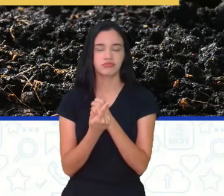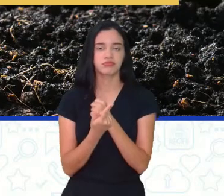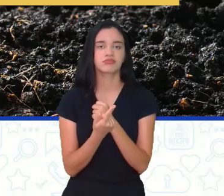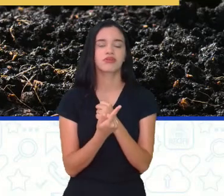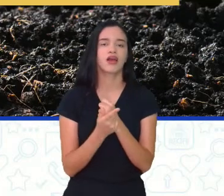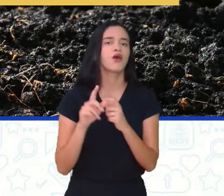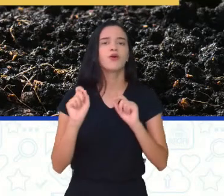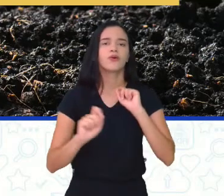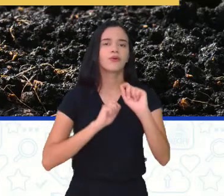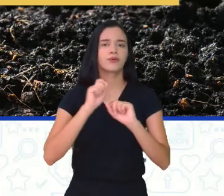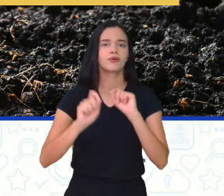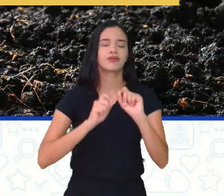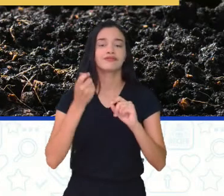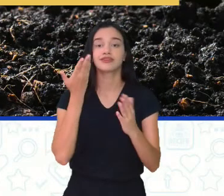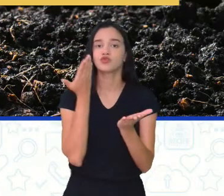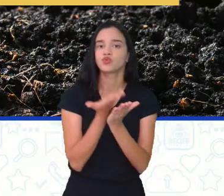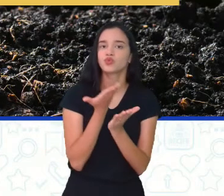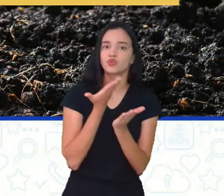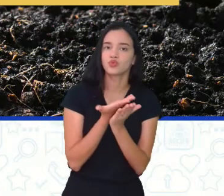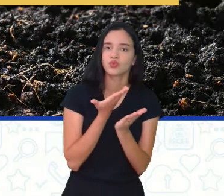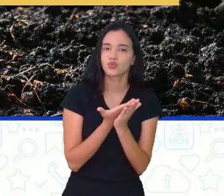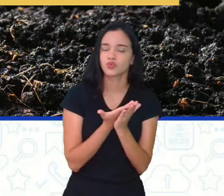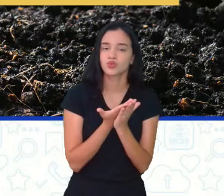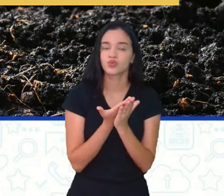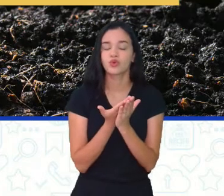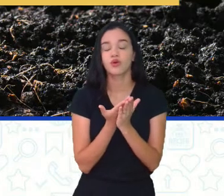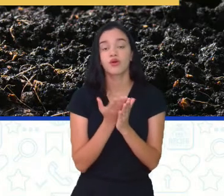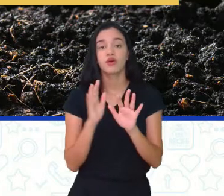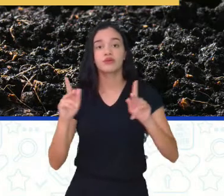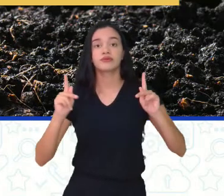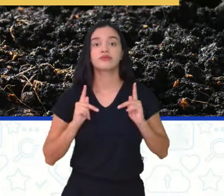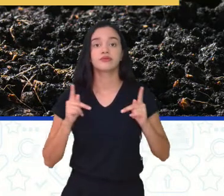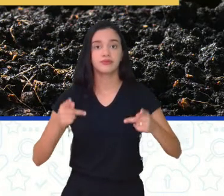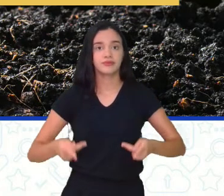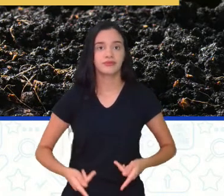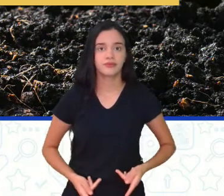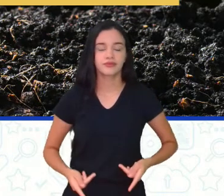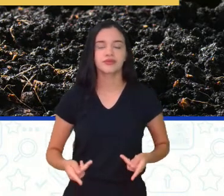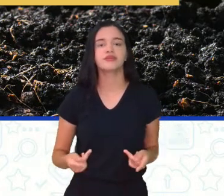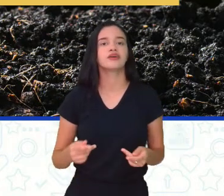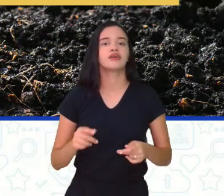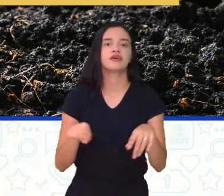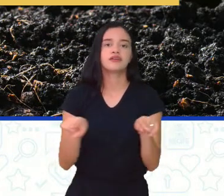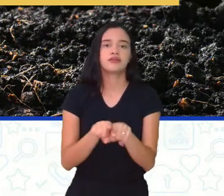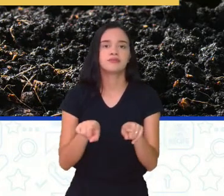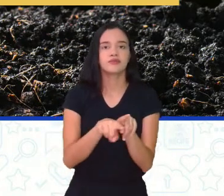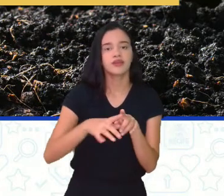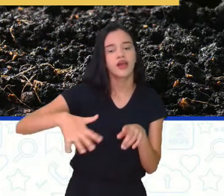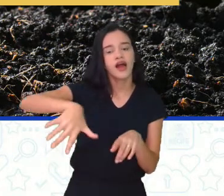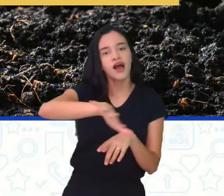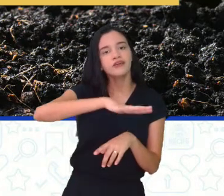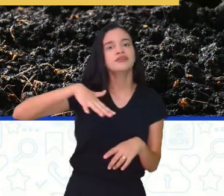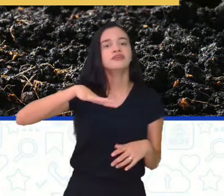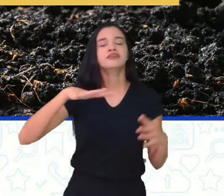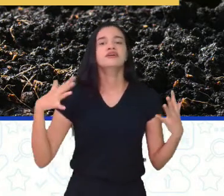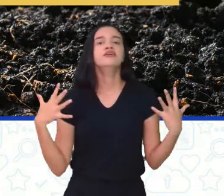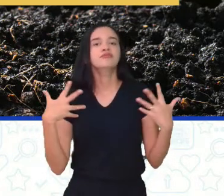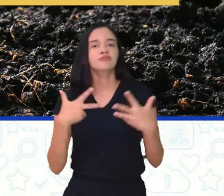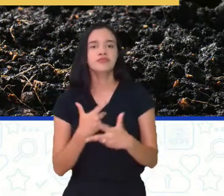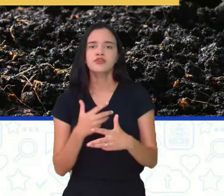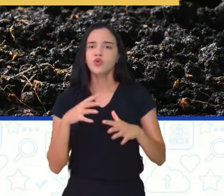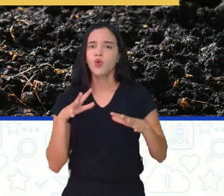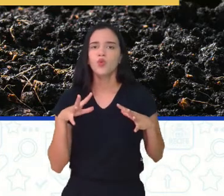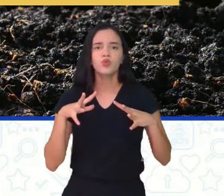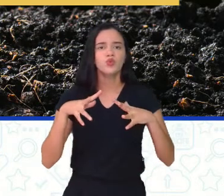vai ser o objeto de estudo, né? Onde o ser humano está inserido, os ambientes naturais. E